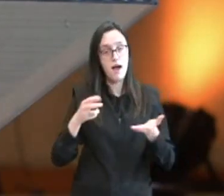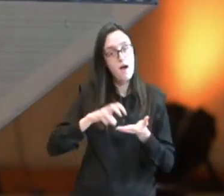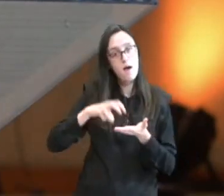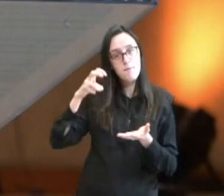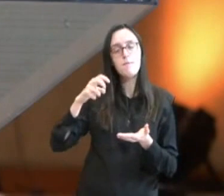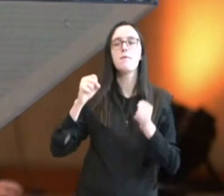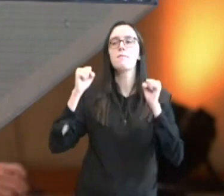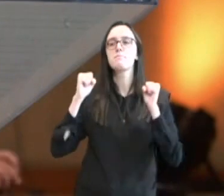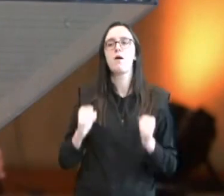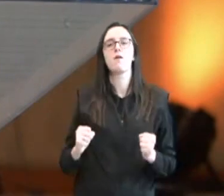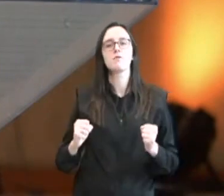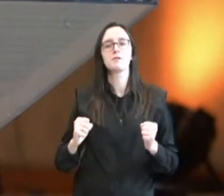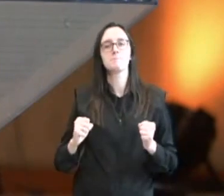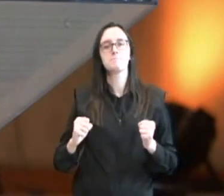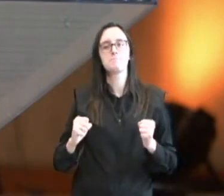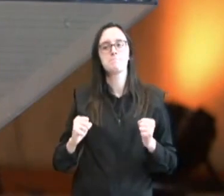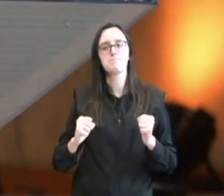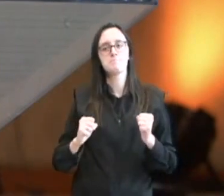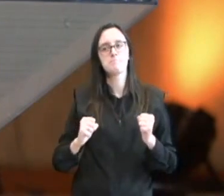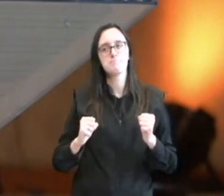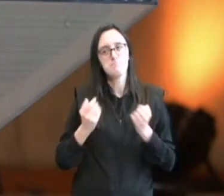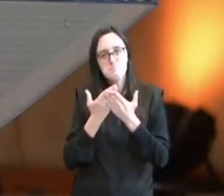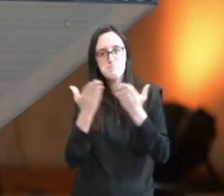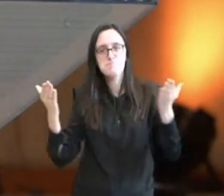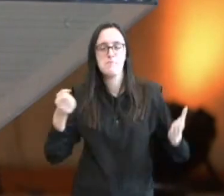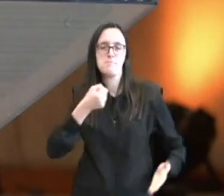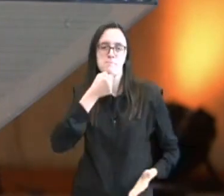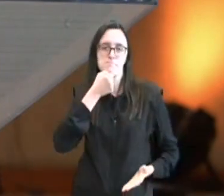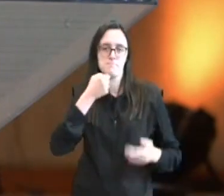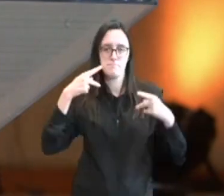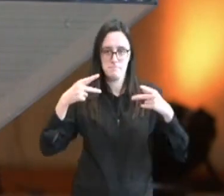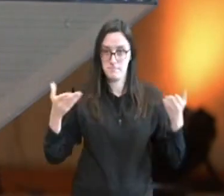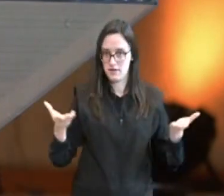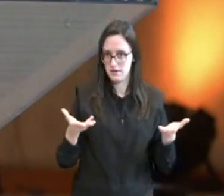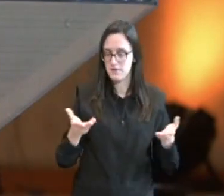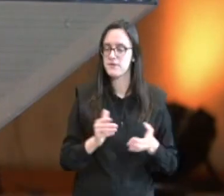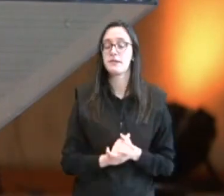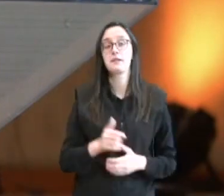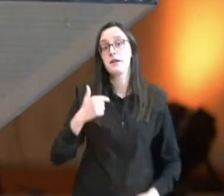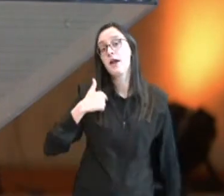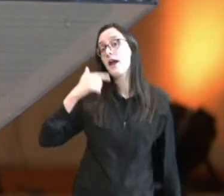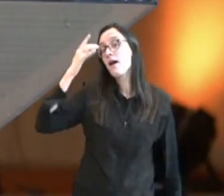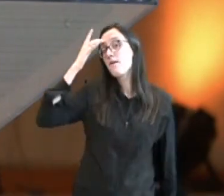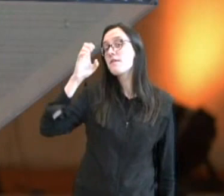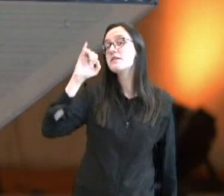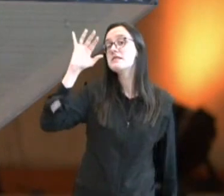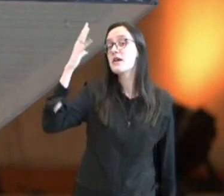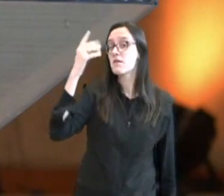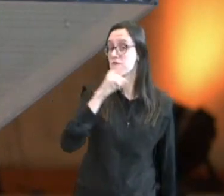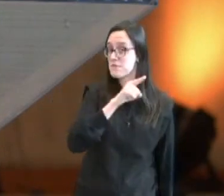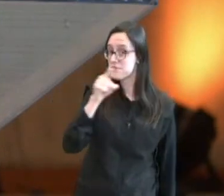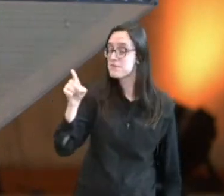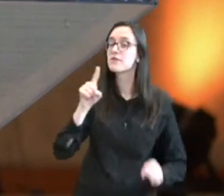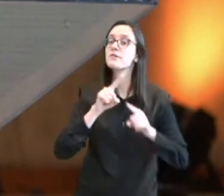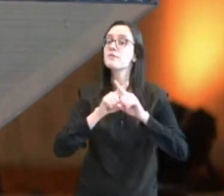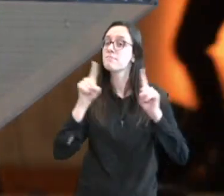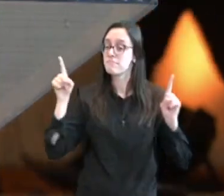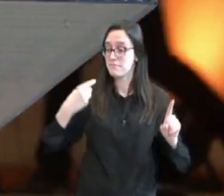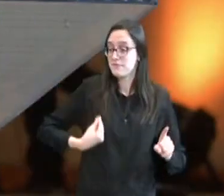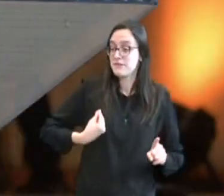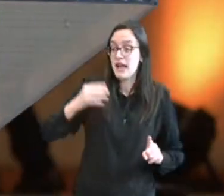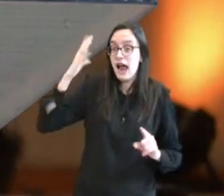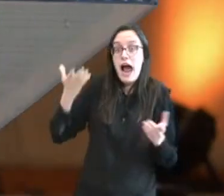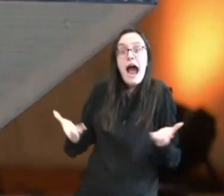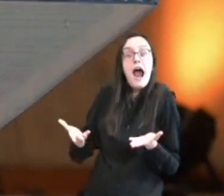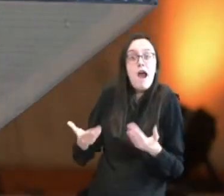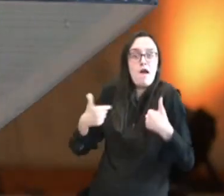falar à nossa igreja. Não sei se aconteceu com os irmãos, mas comigo está